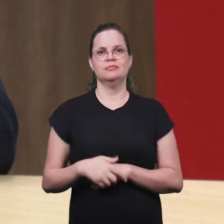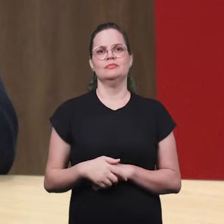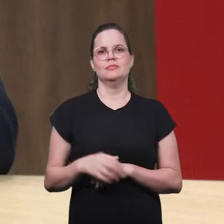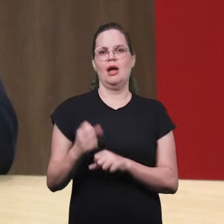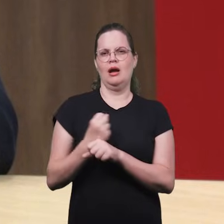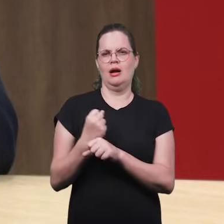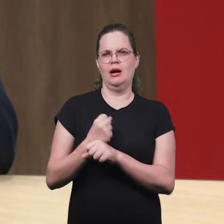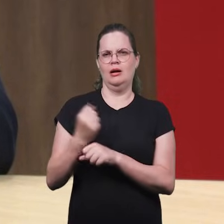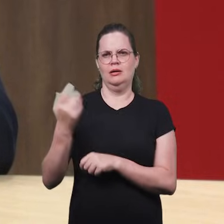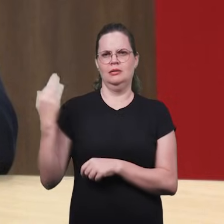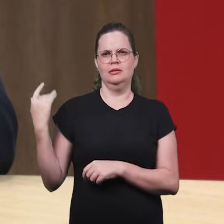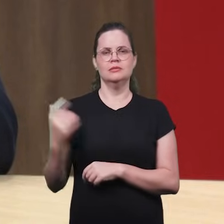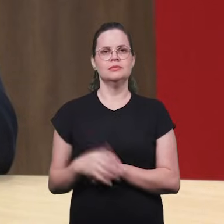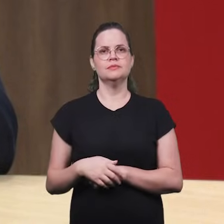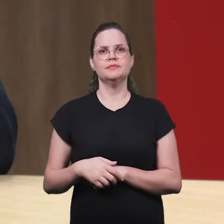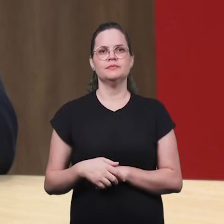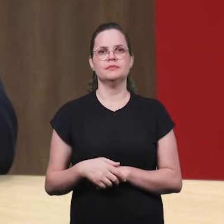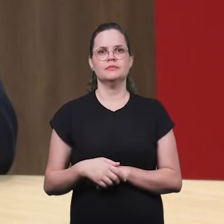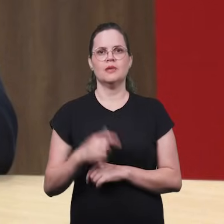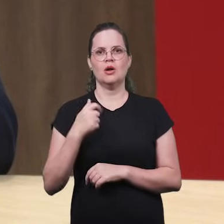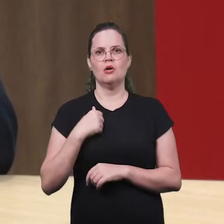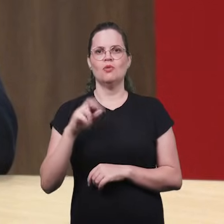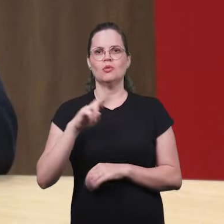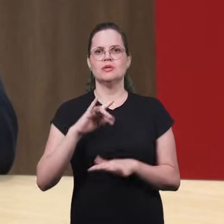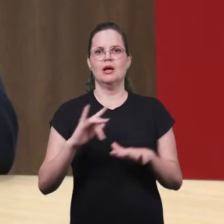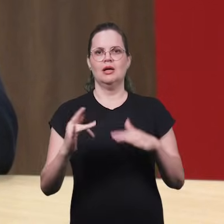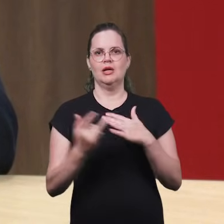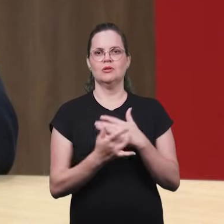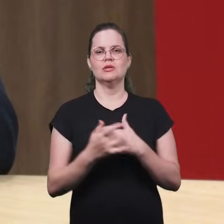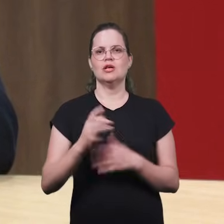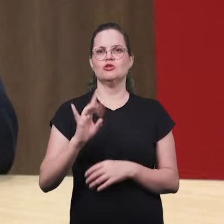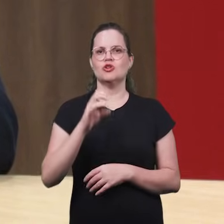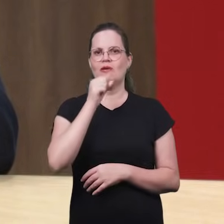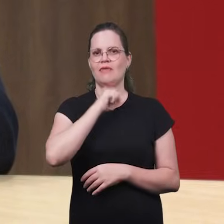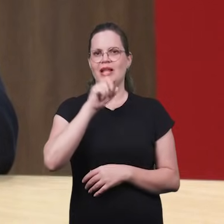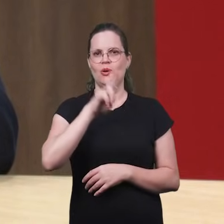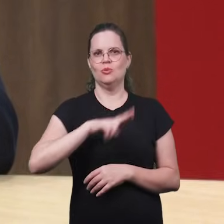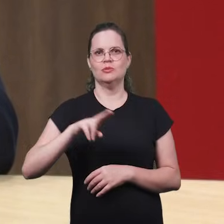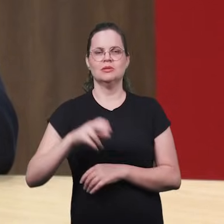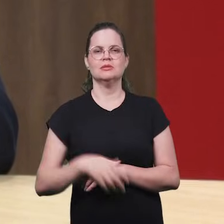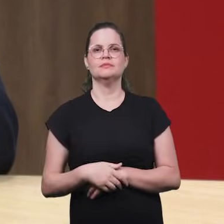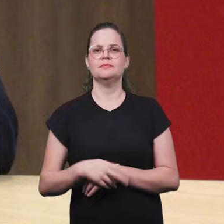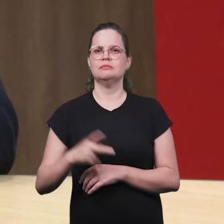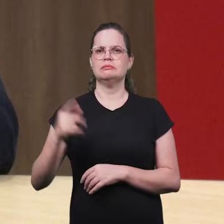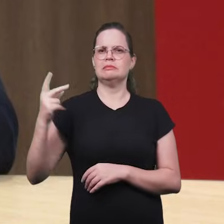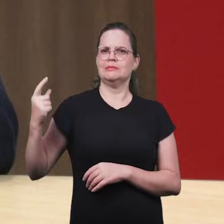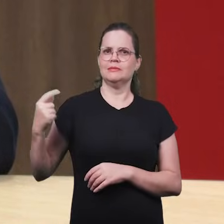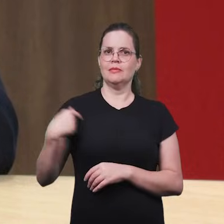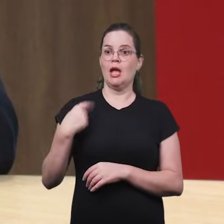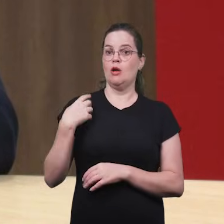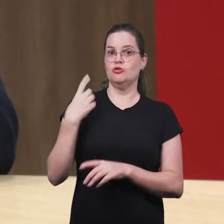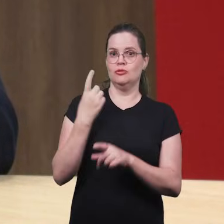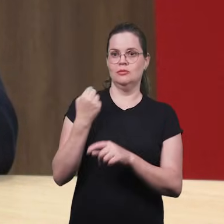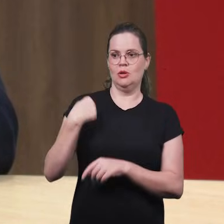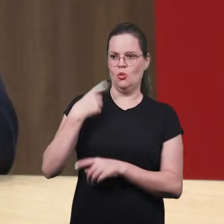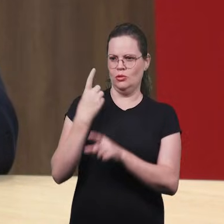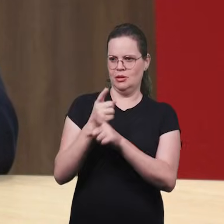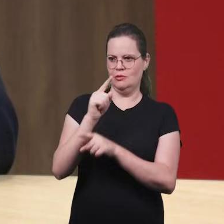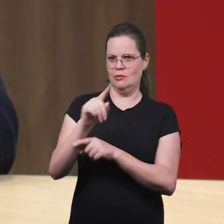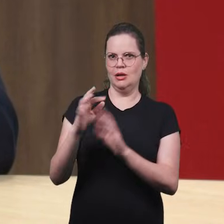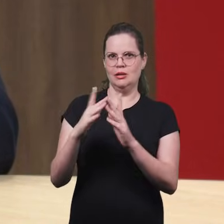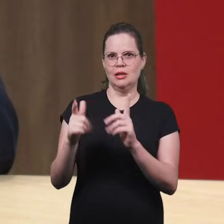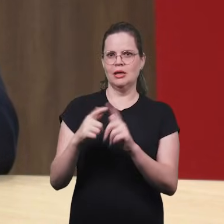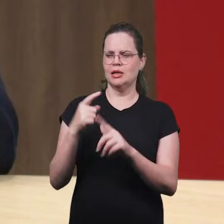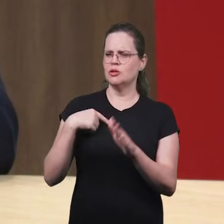né? Eu vou usar aqui uma rede social que só as pessoas mais velhas usam ainda. Alguns anos eu cheguei na igreja e falei